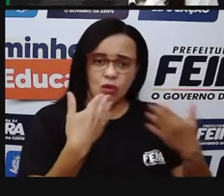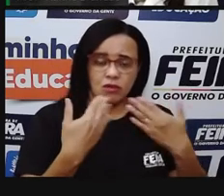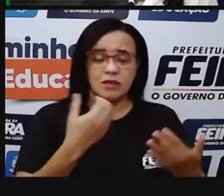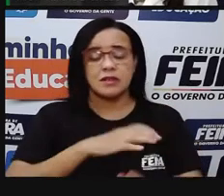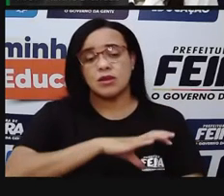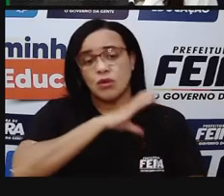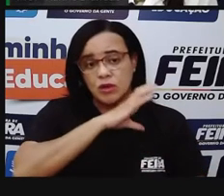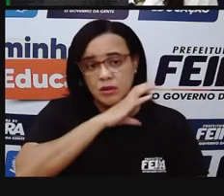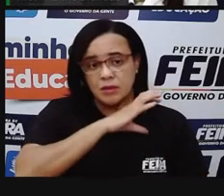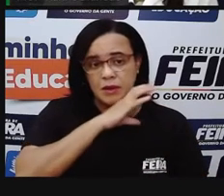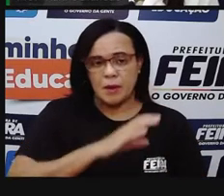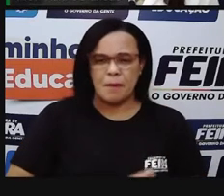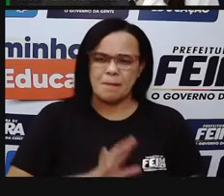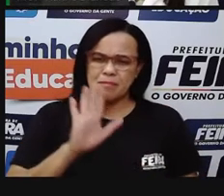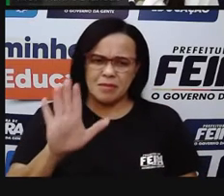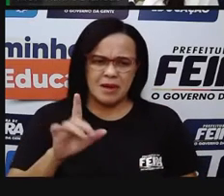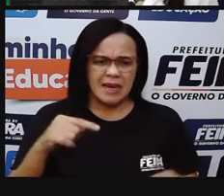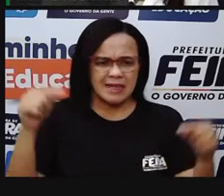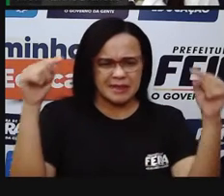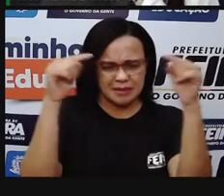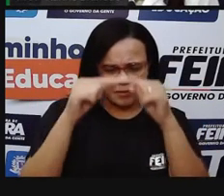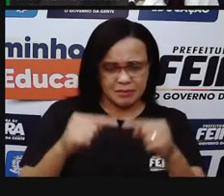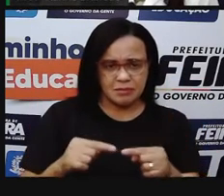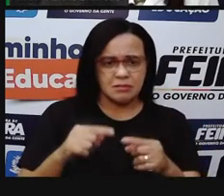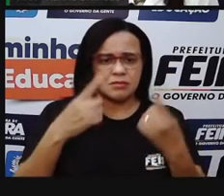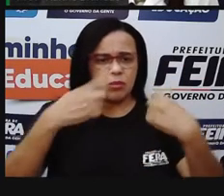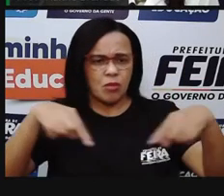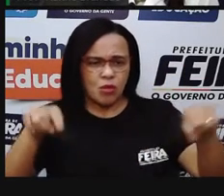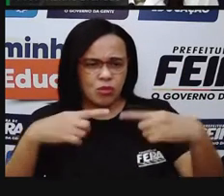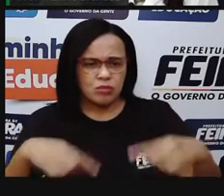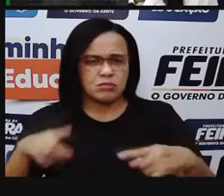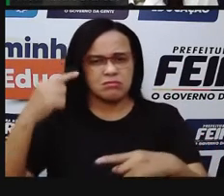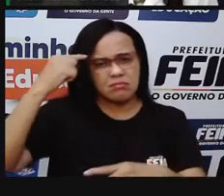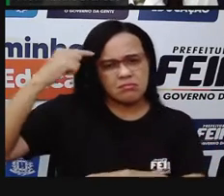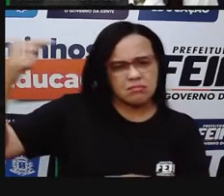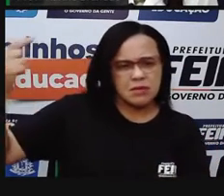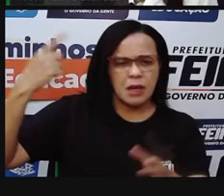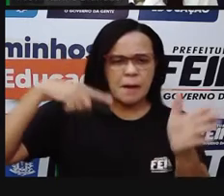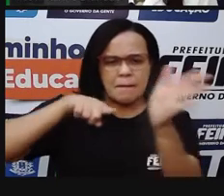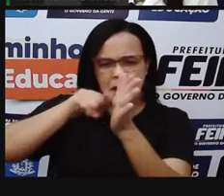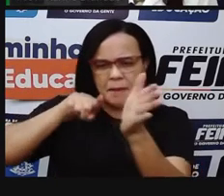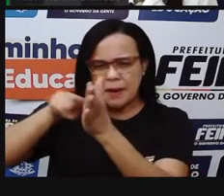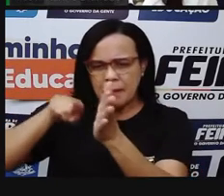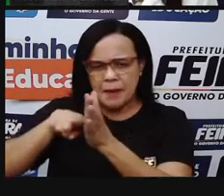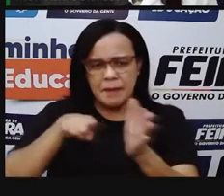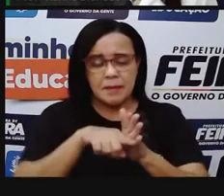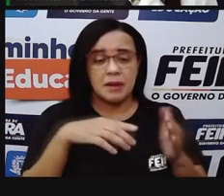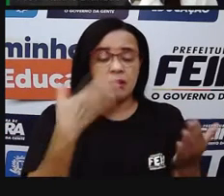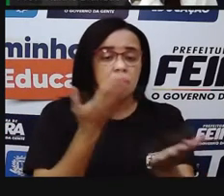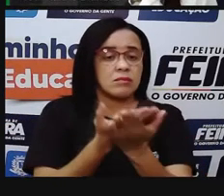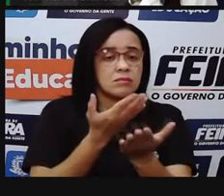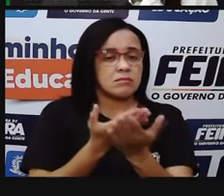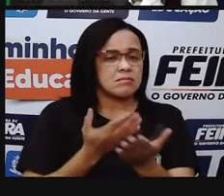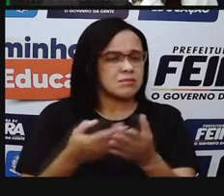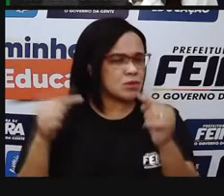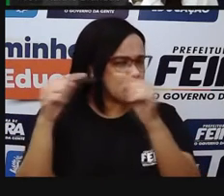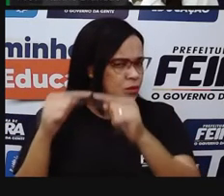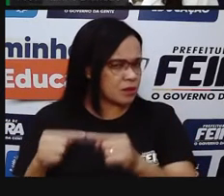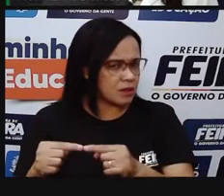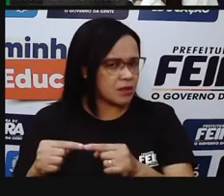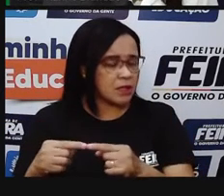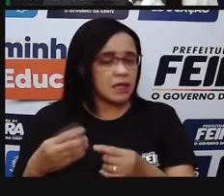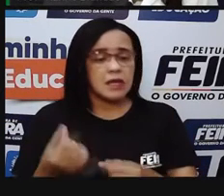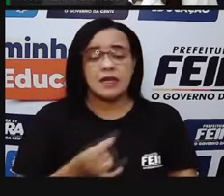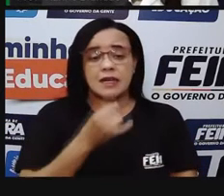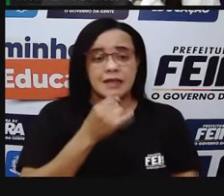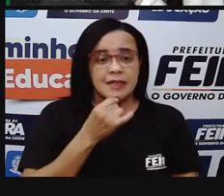acham que essa música tem a ver com essa ideia e essa pergunta, né, da nossa aula de hoje? Somos animais?